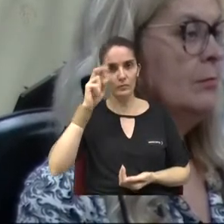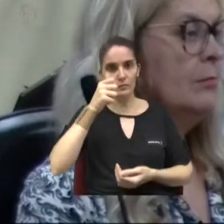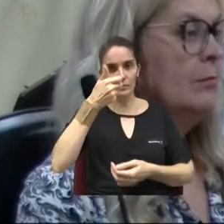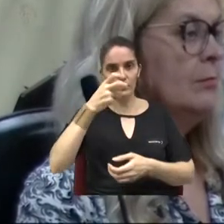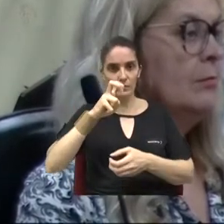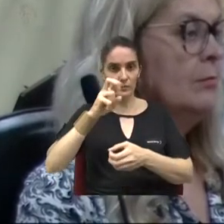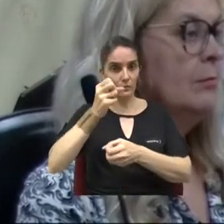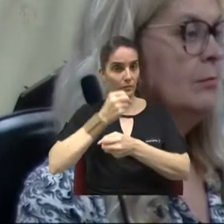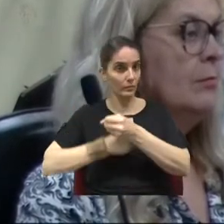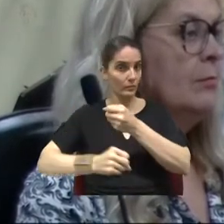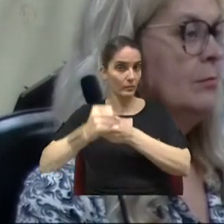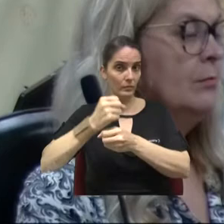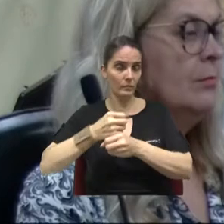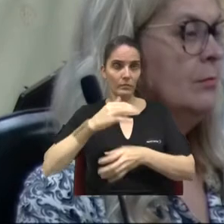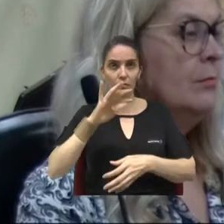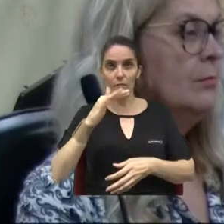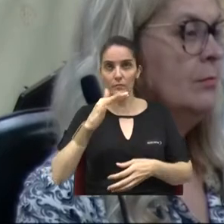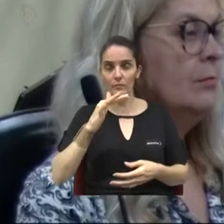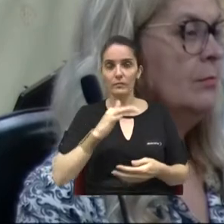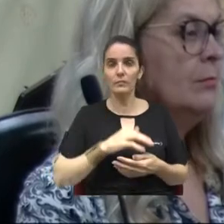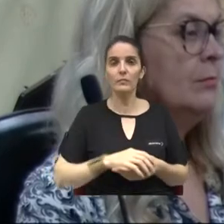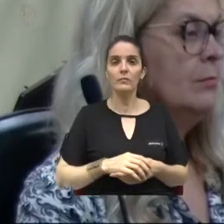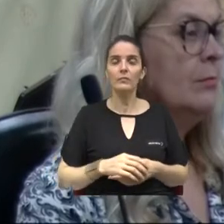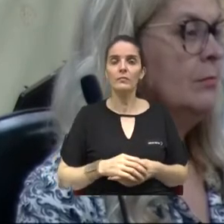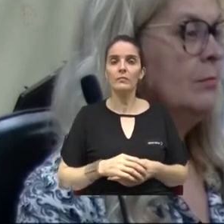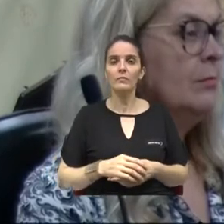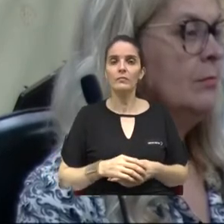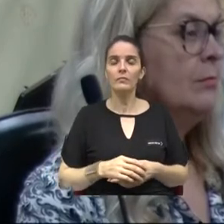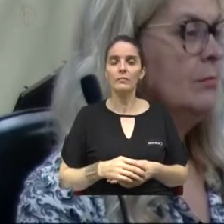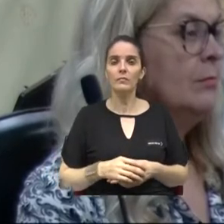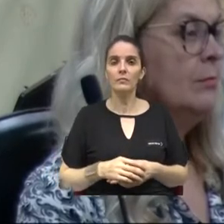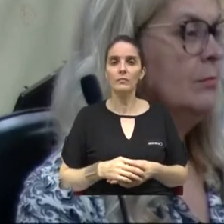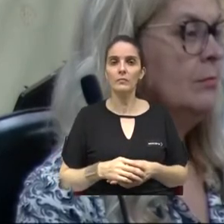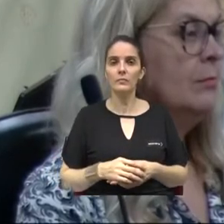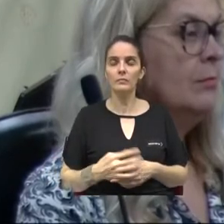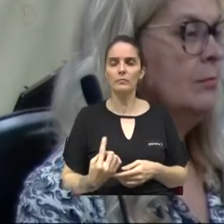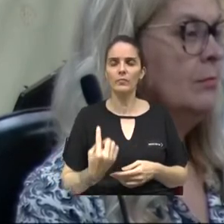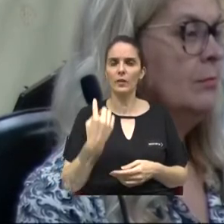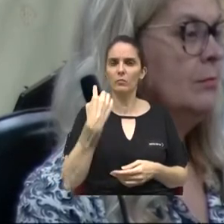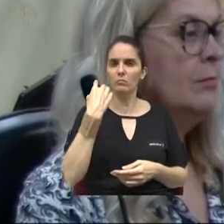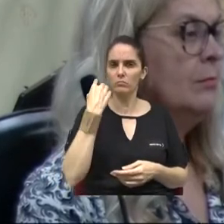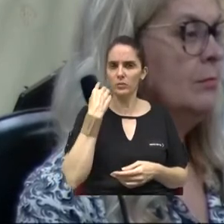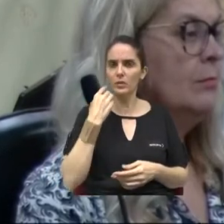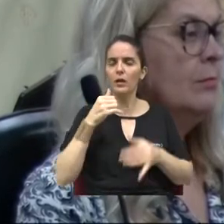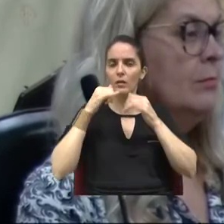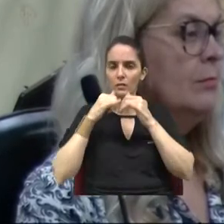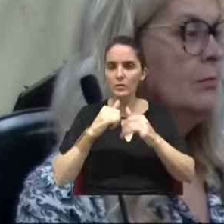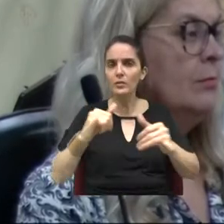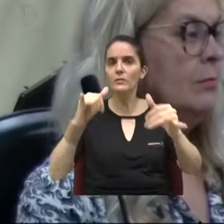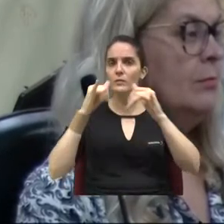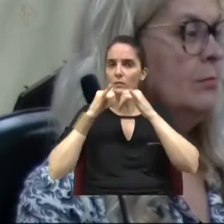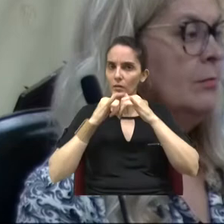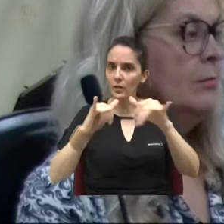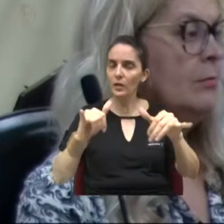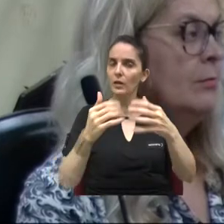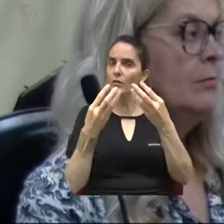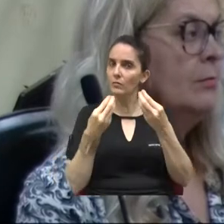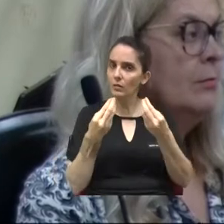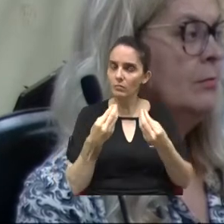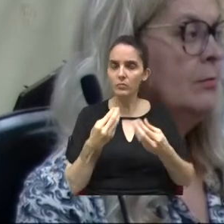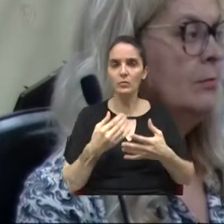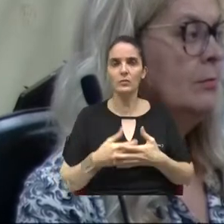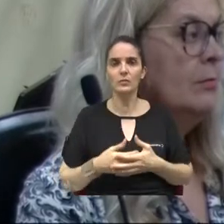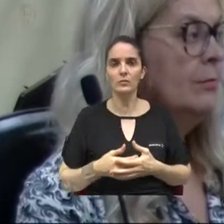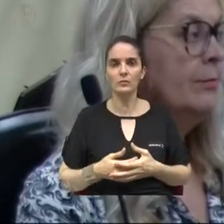atrás, aproximadamente, isso ainda era extremamente divulgado entre os jovens, Quem não